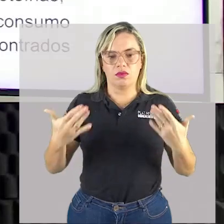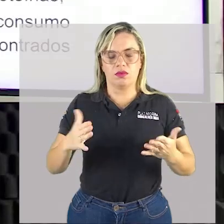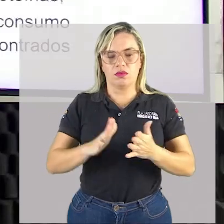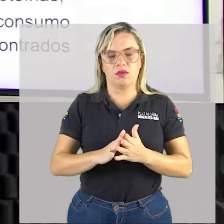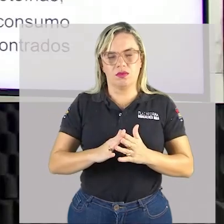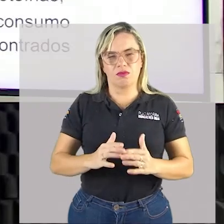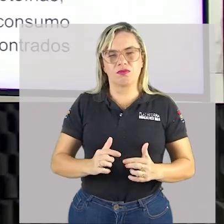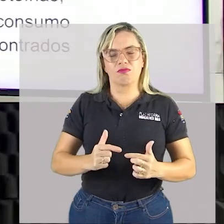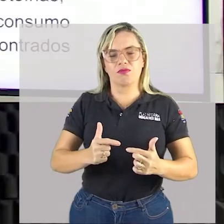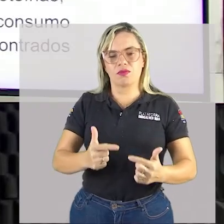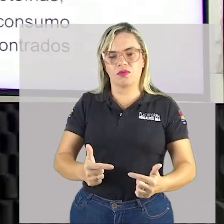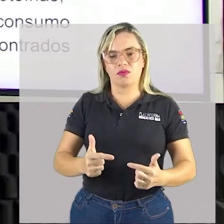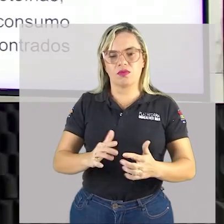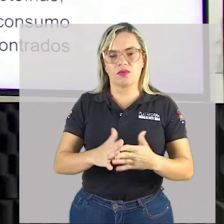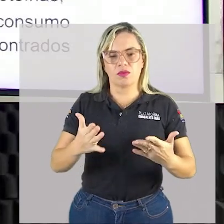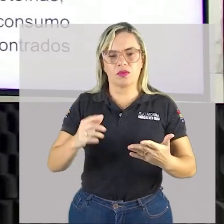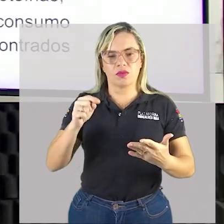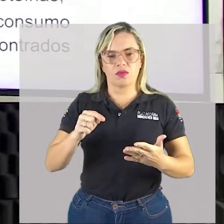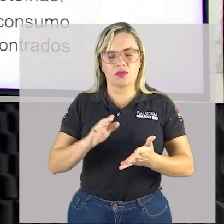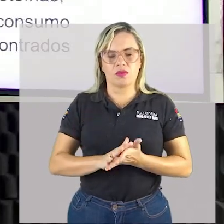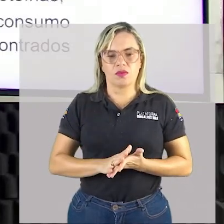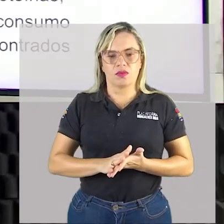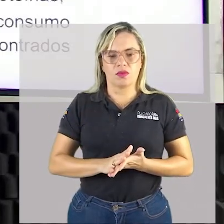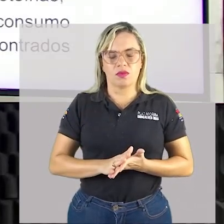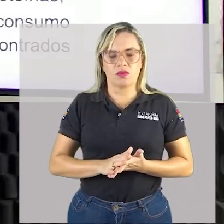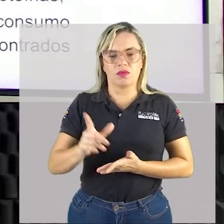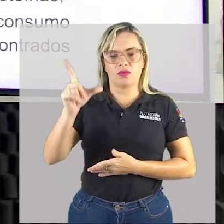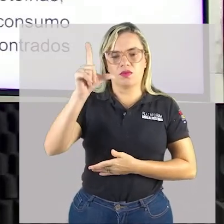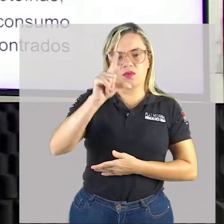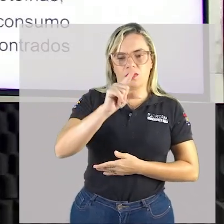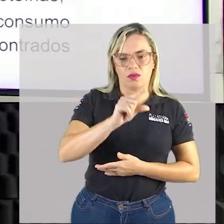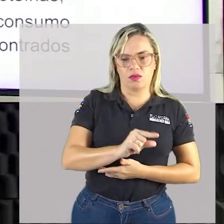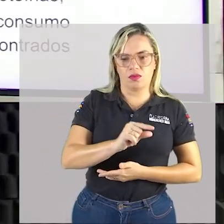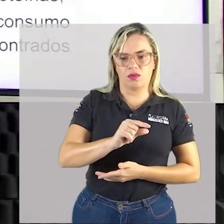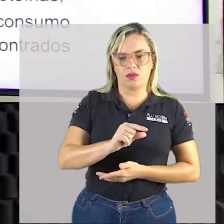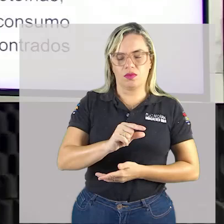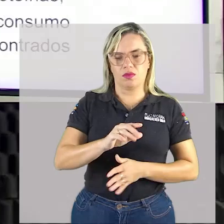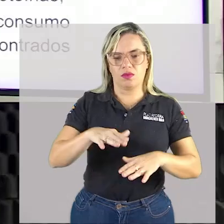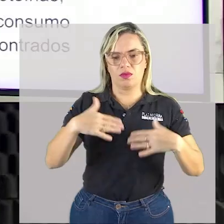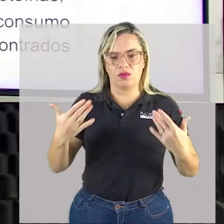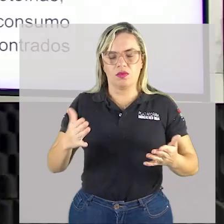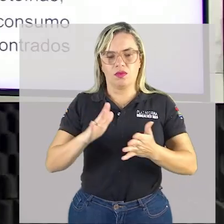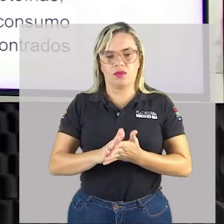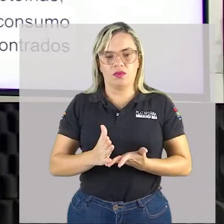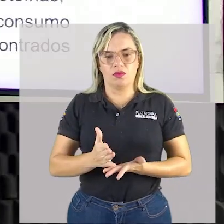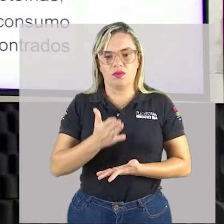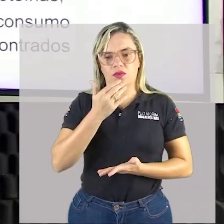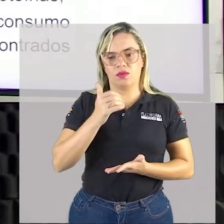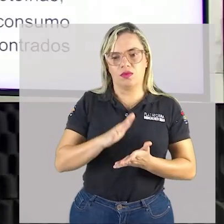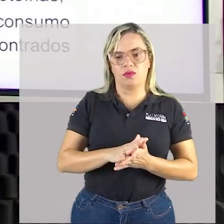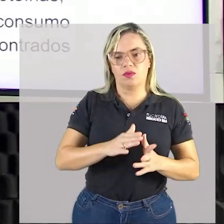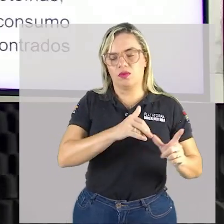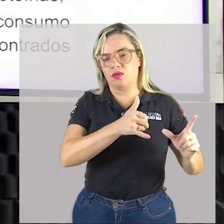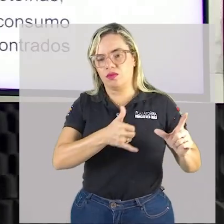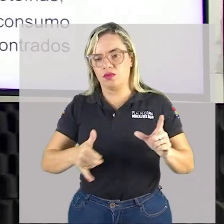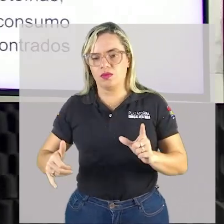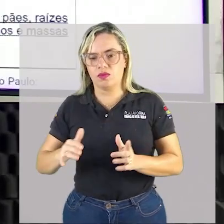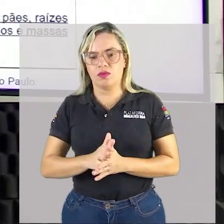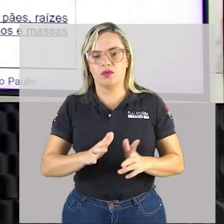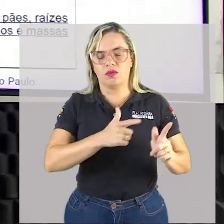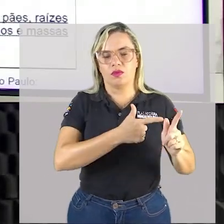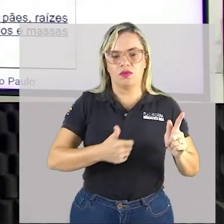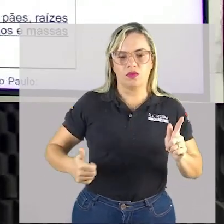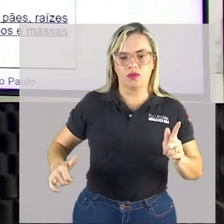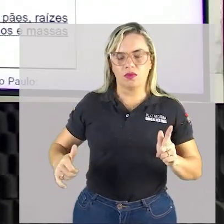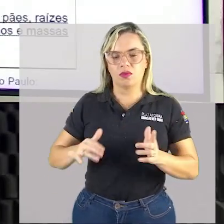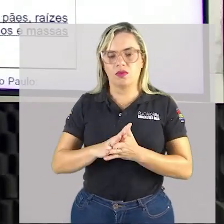vamos tentar de reduzir, né, diminuir a ingestão de lipídios e glicídios